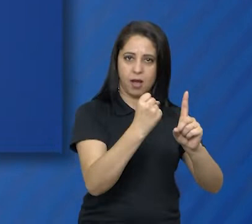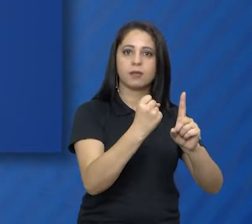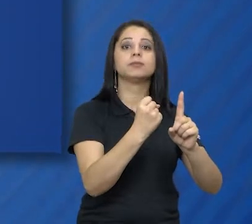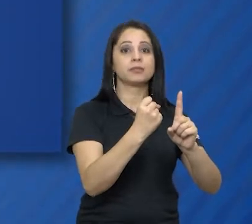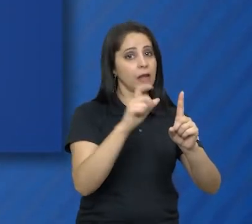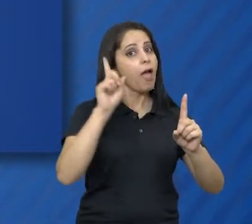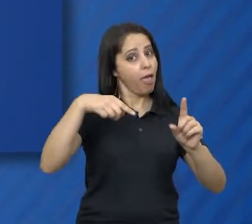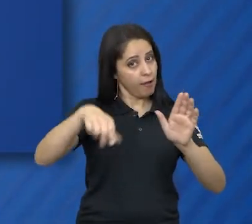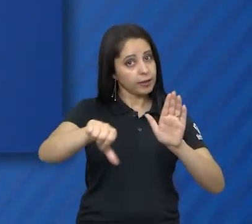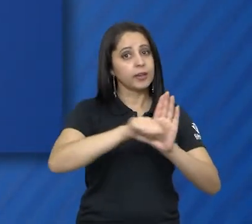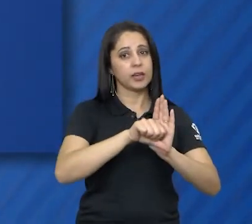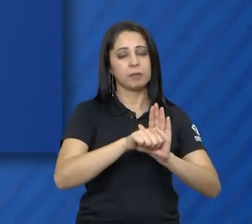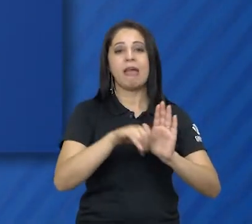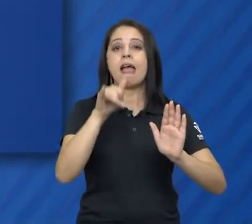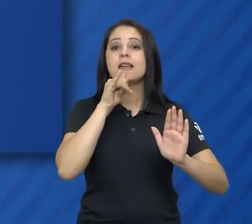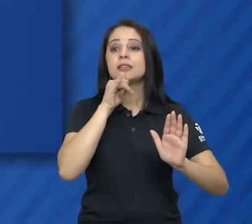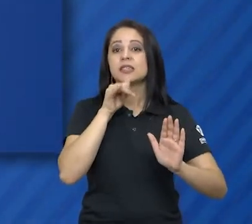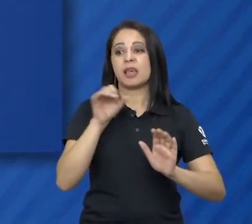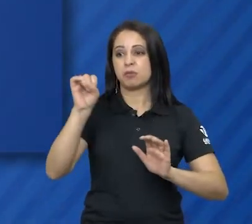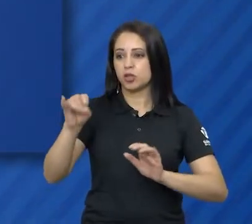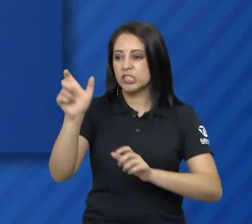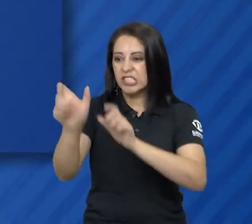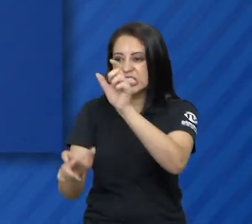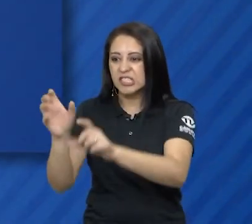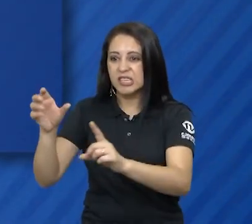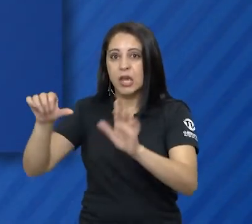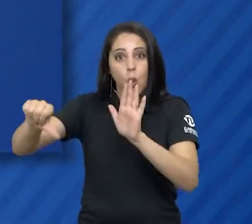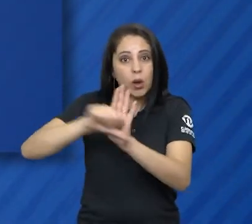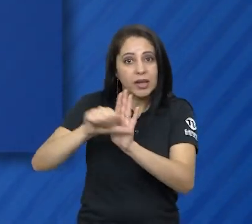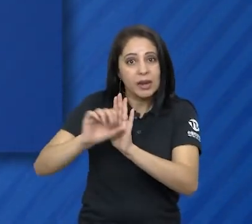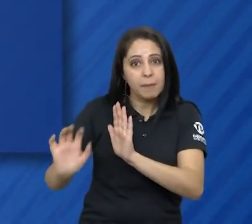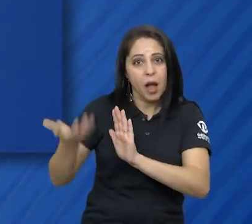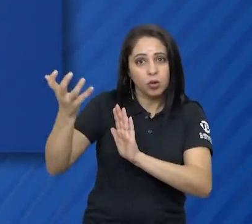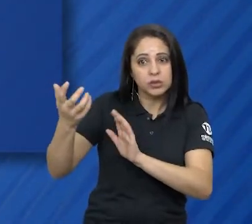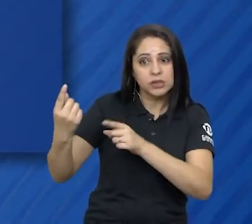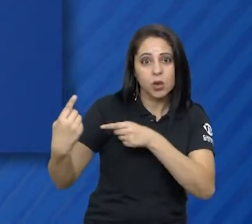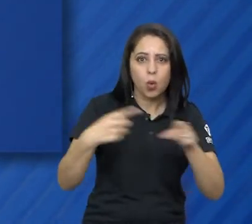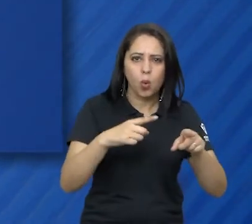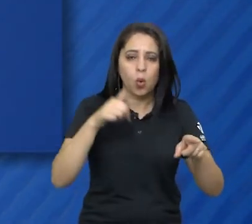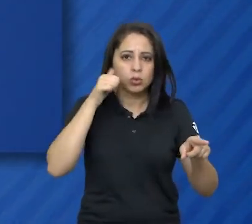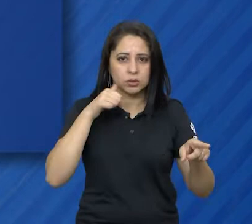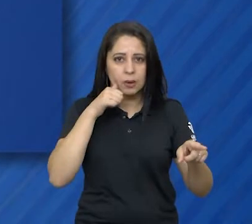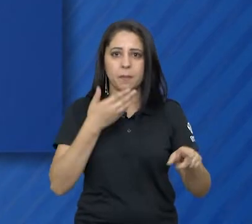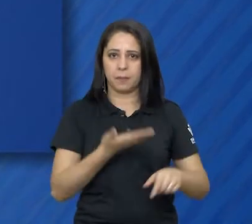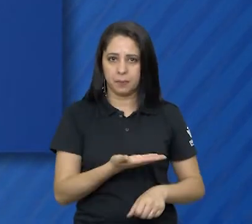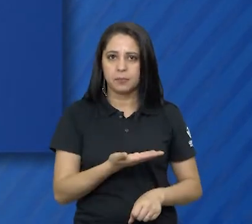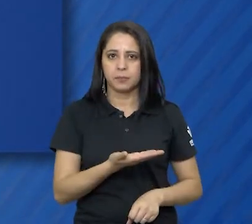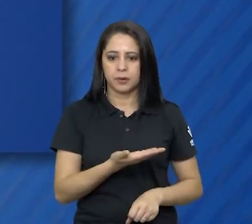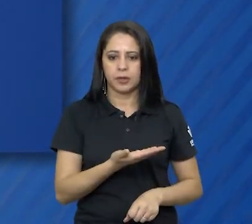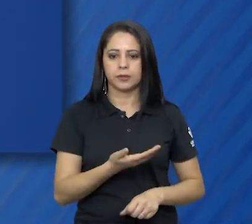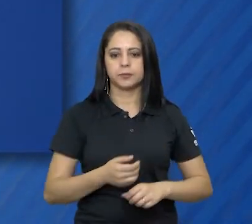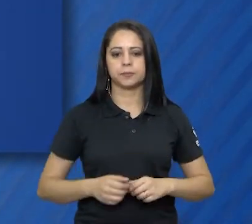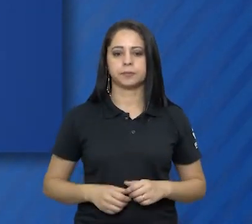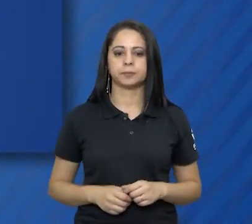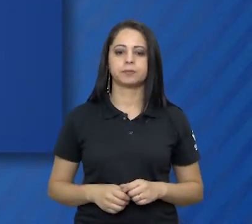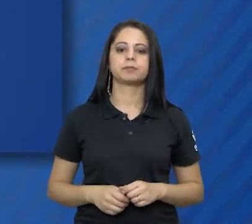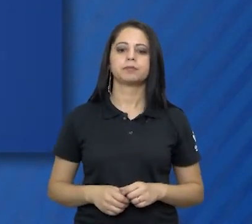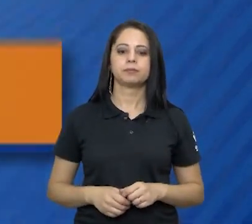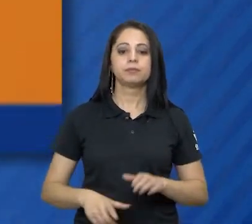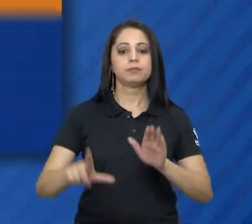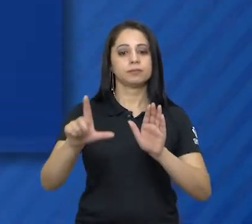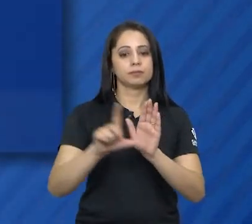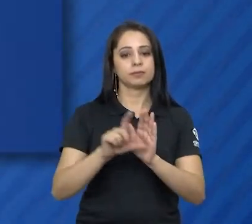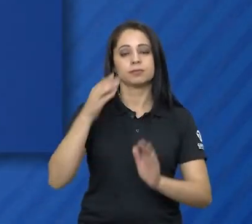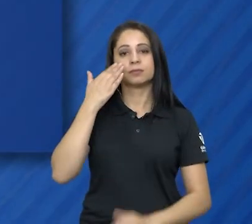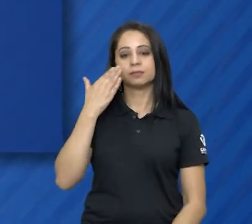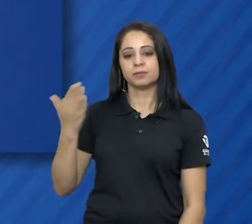crime de homicídio, ou seja, quando o crime for praticado contra a mulher por razões da condição do sexo feminino.